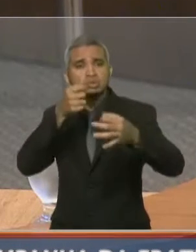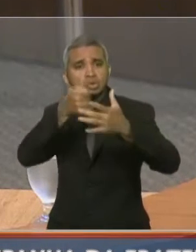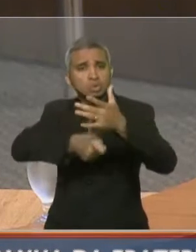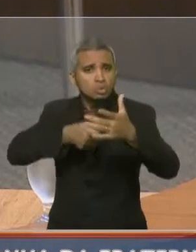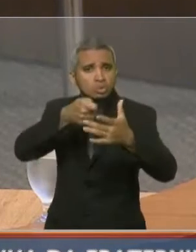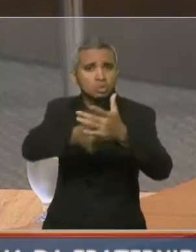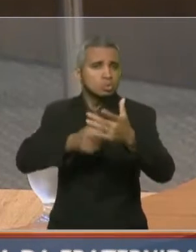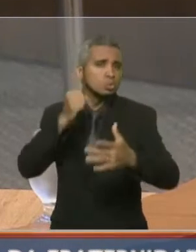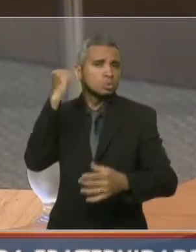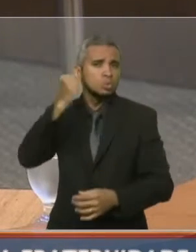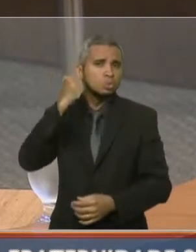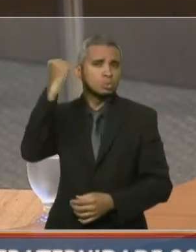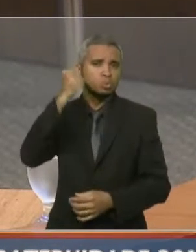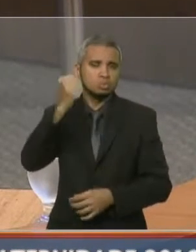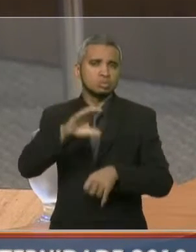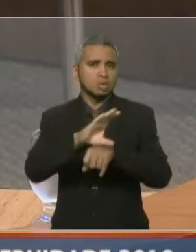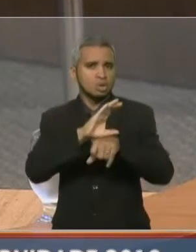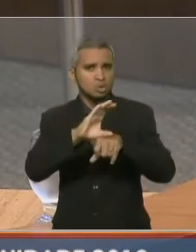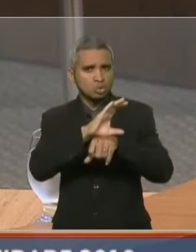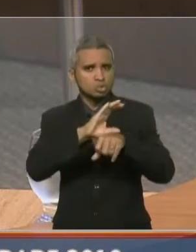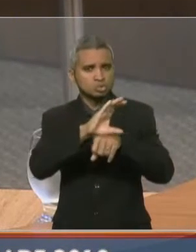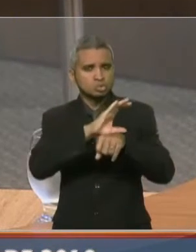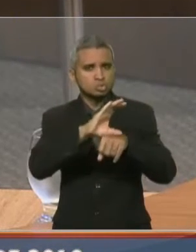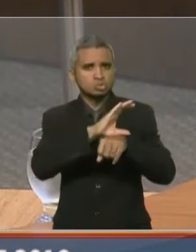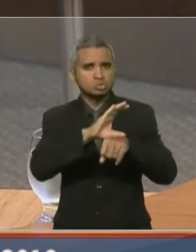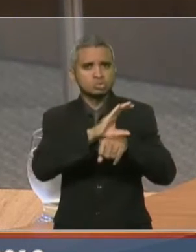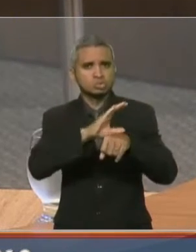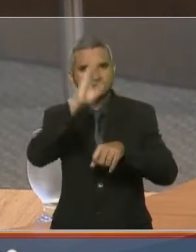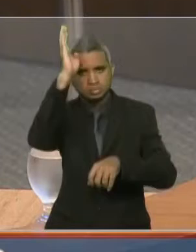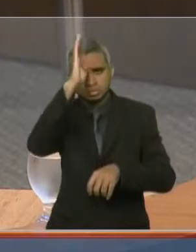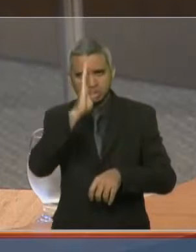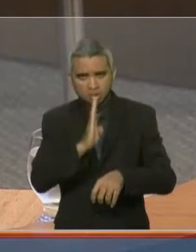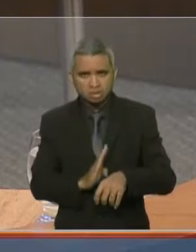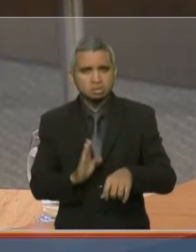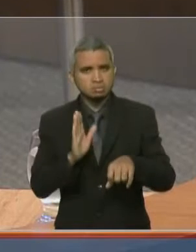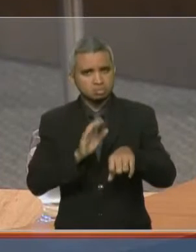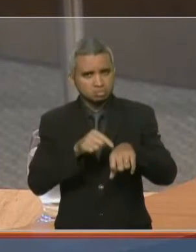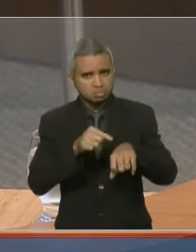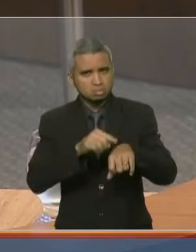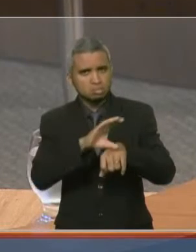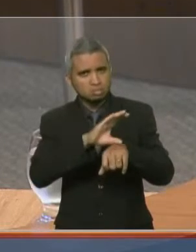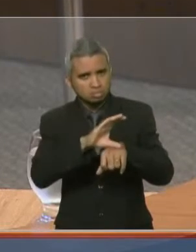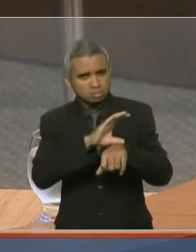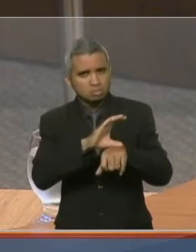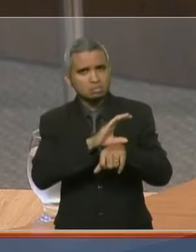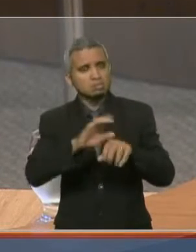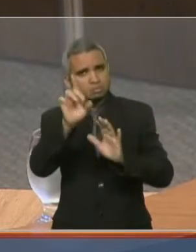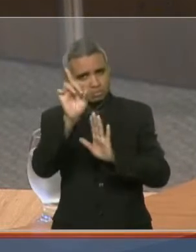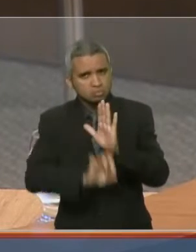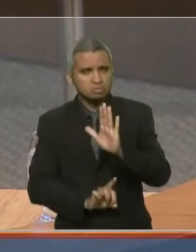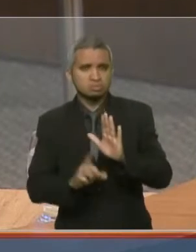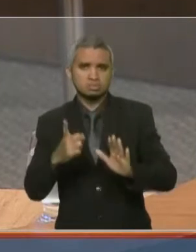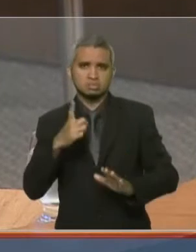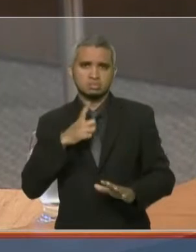garantidos pela Constituição da República Federativa do Brasil, e que contribui nas tomadas de decisões,